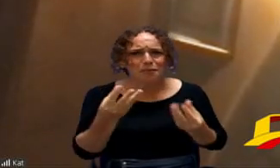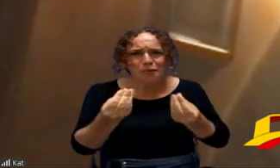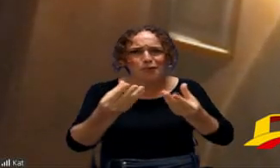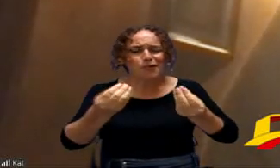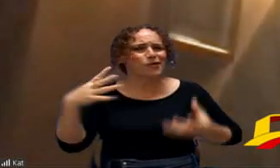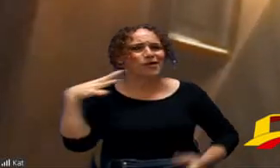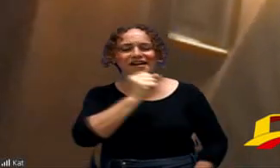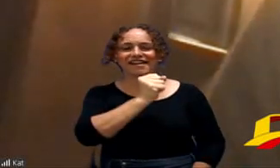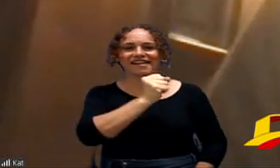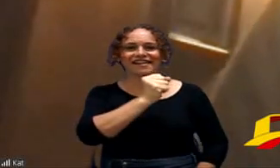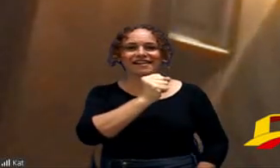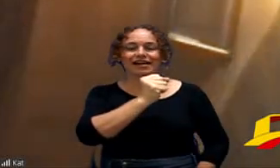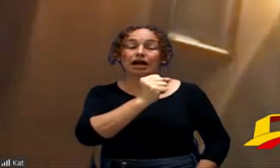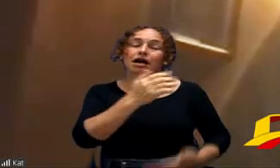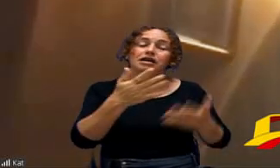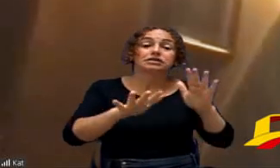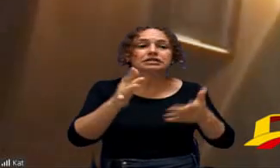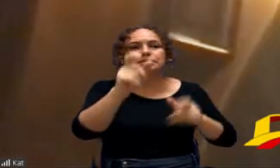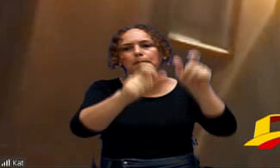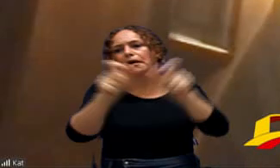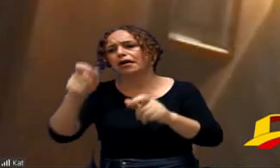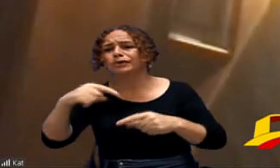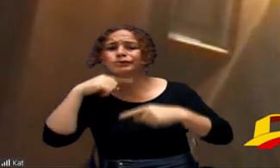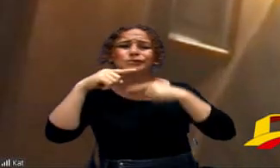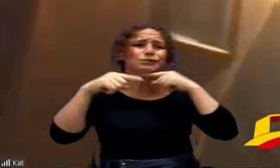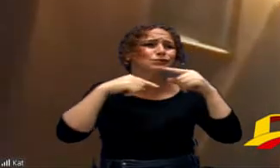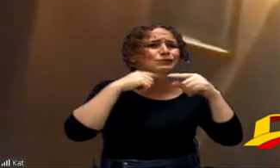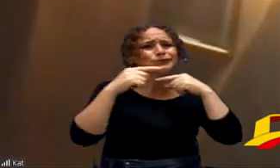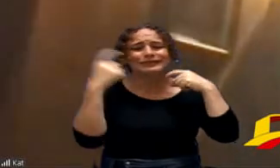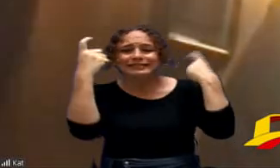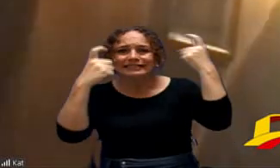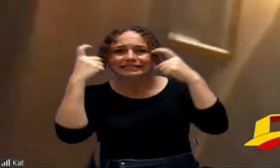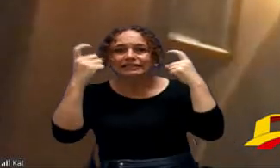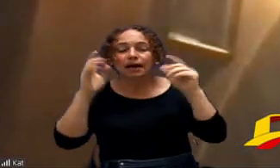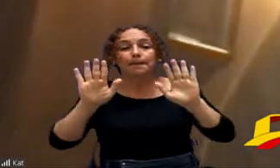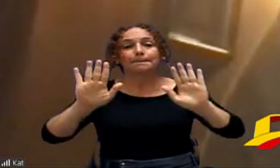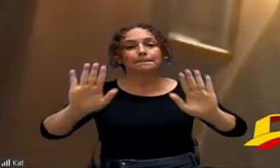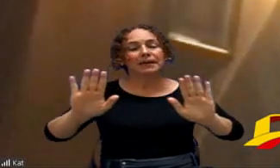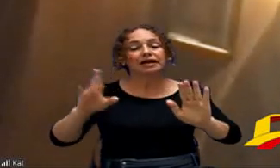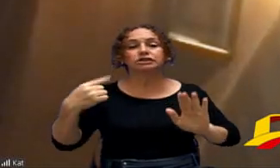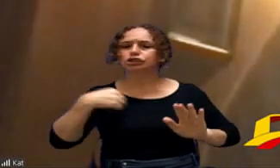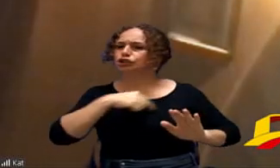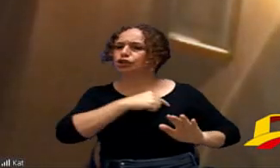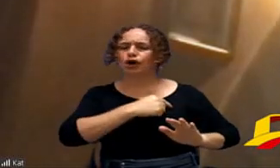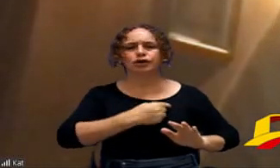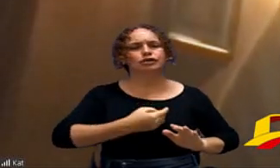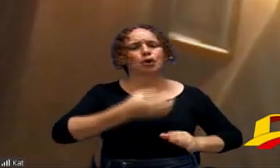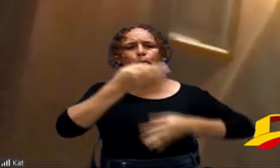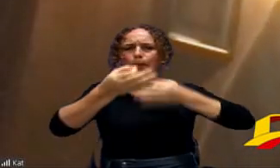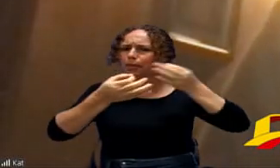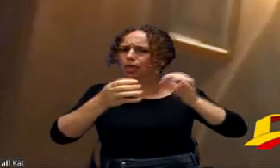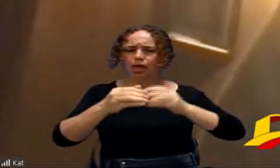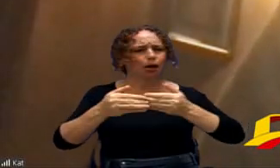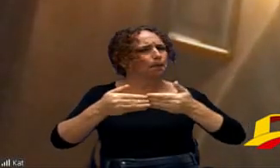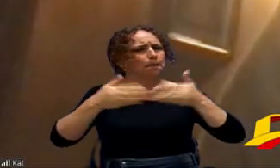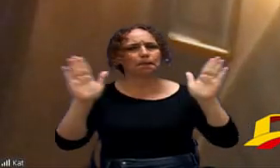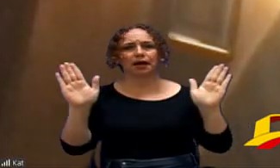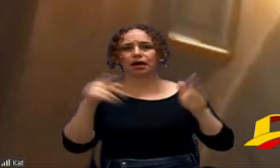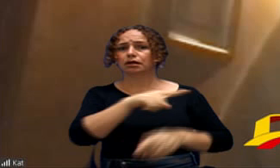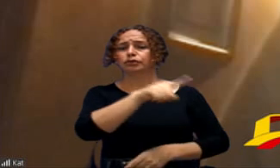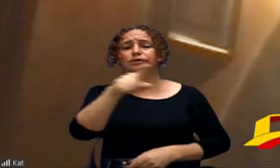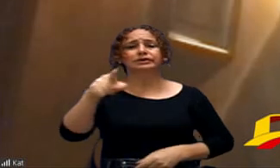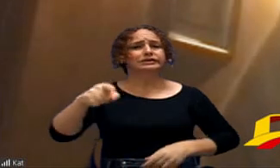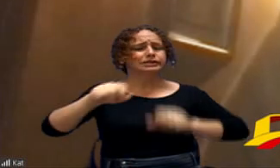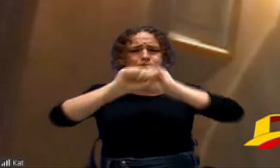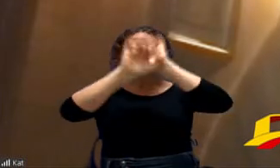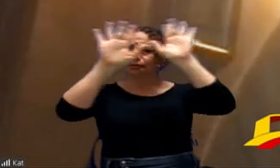dúvidas. Eu só tenho 3 minutos aqui, mas estamos abertos para conversar mais. Quando você tem